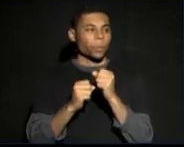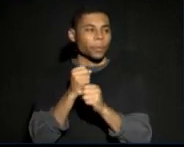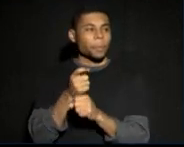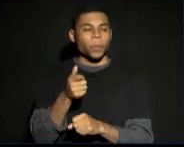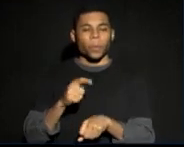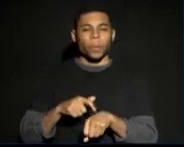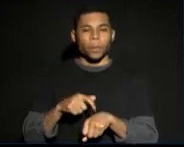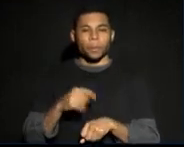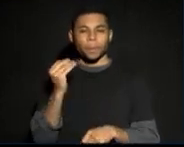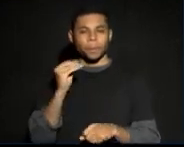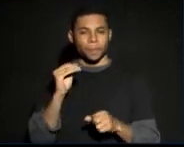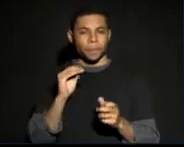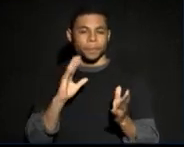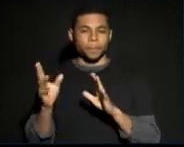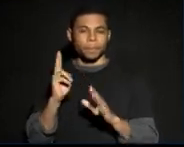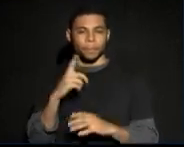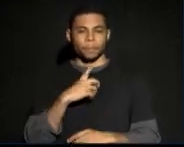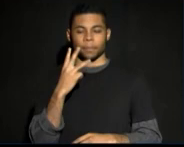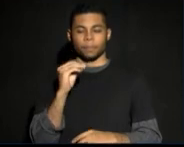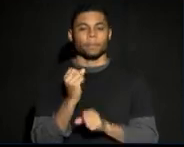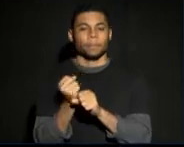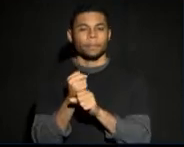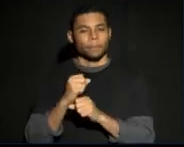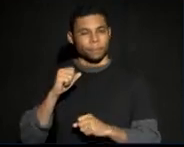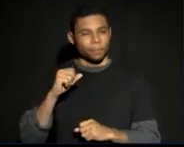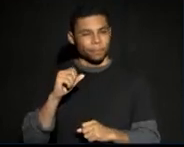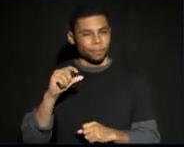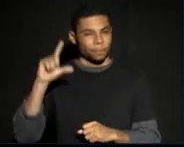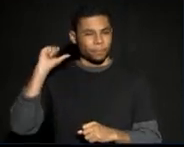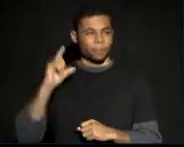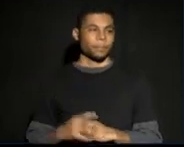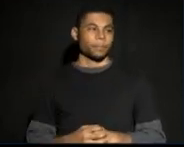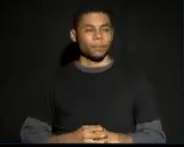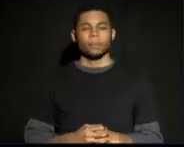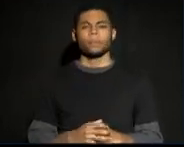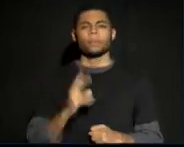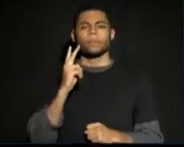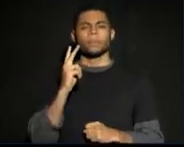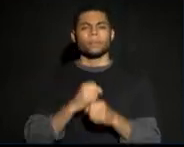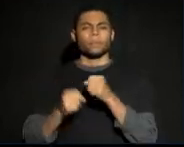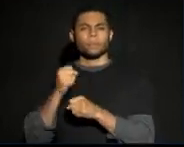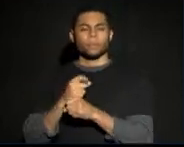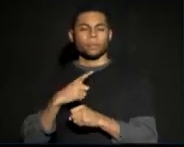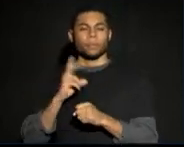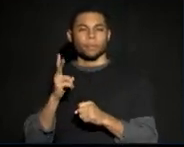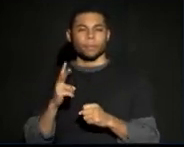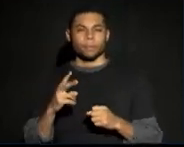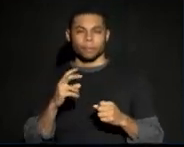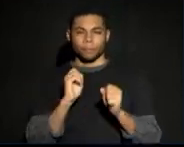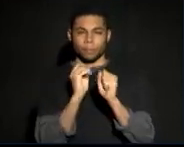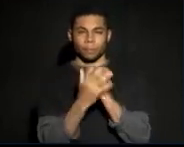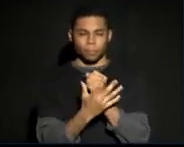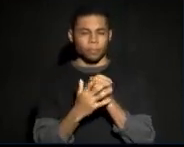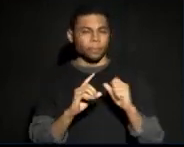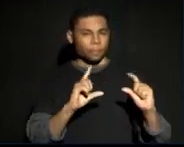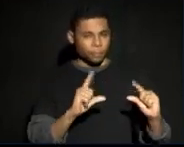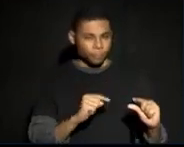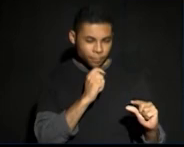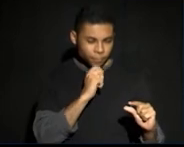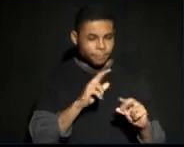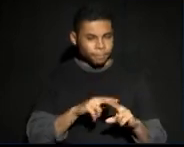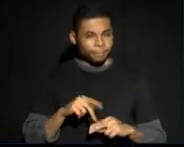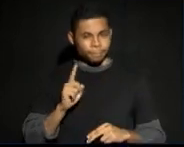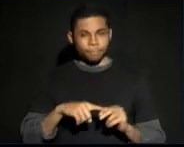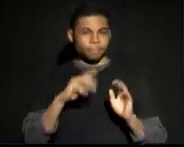pouco tempo podes fazer tudo o que foi feito nos 30 anos anteriores é com dois anos combatendo a pandemia menos ainda